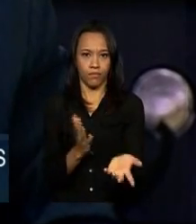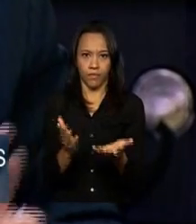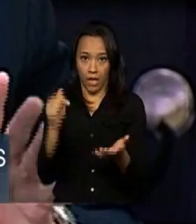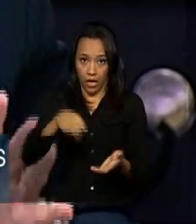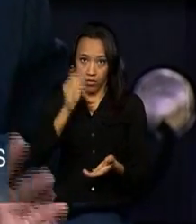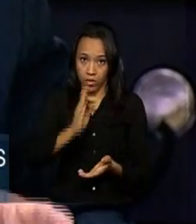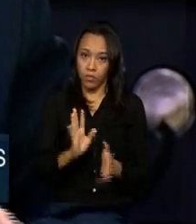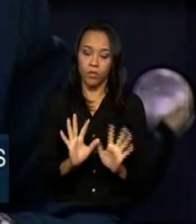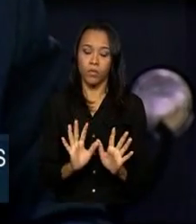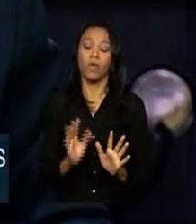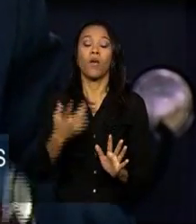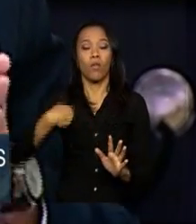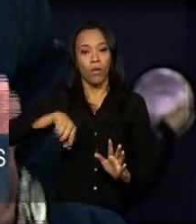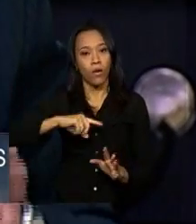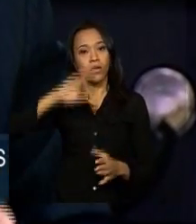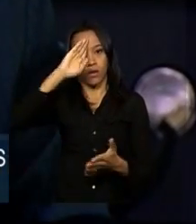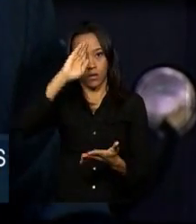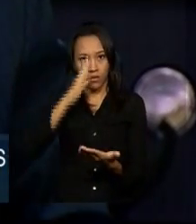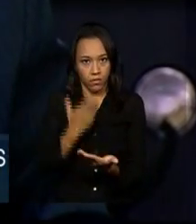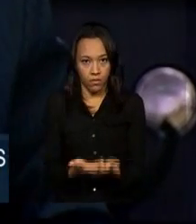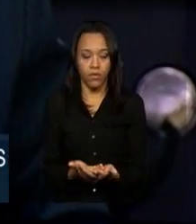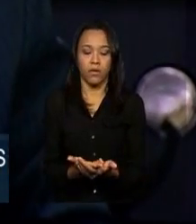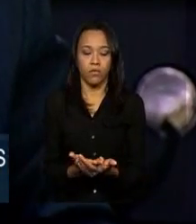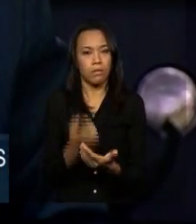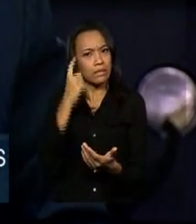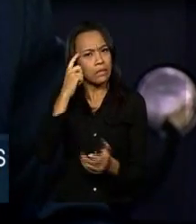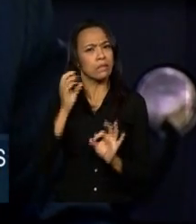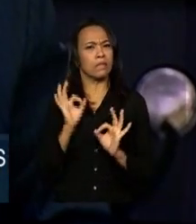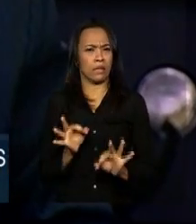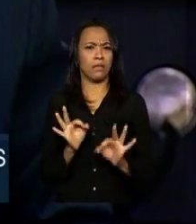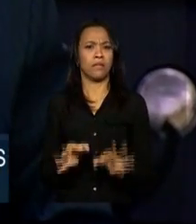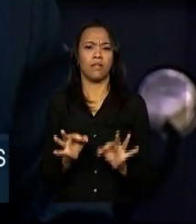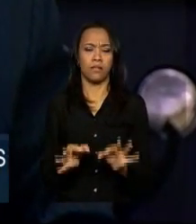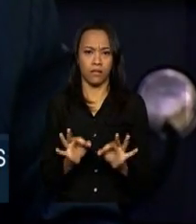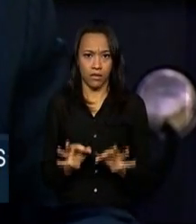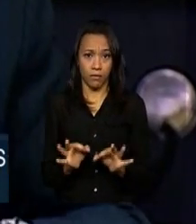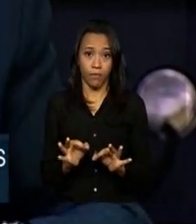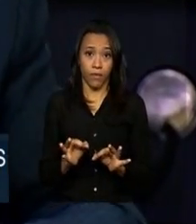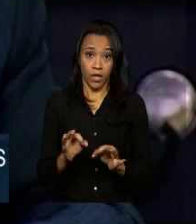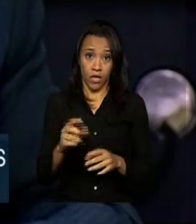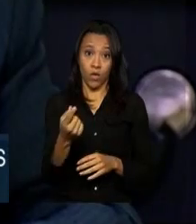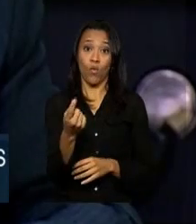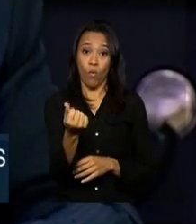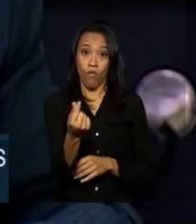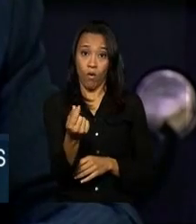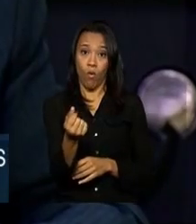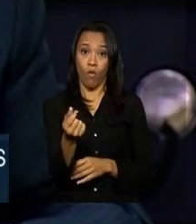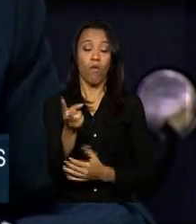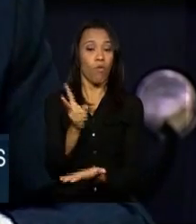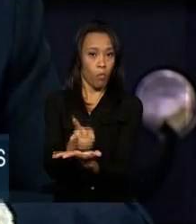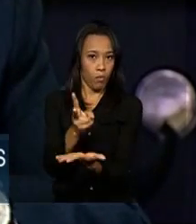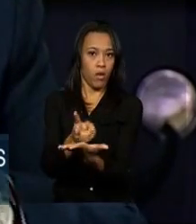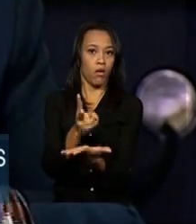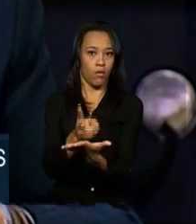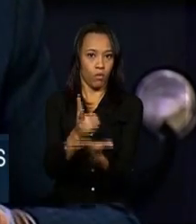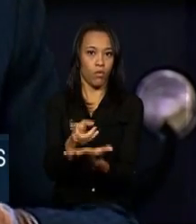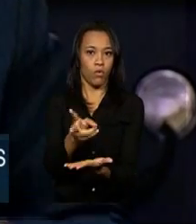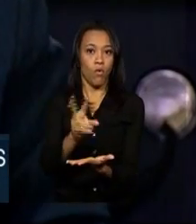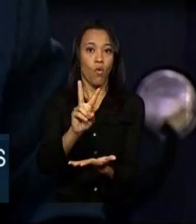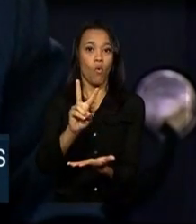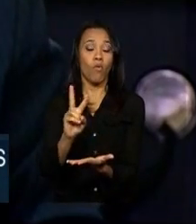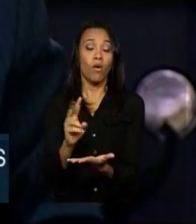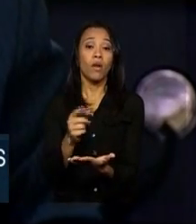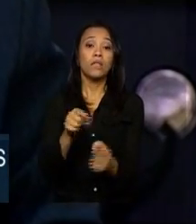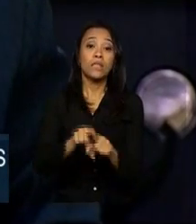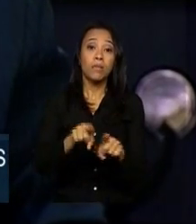no Brasil então acreditamos eh Com certeza de que os valores serão mantidos a ibilidade dos